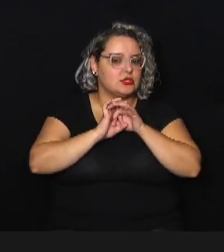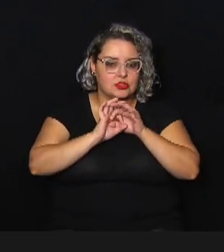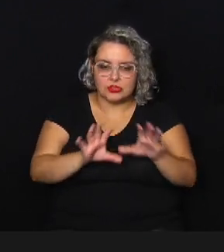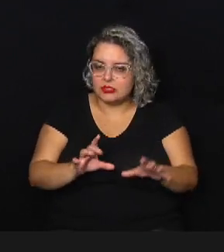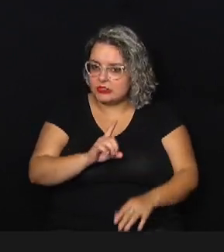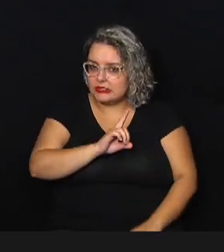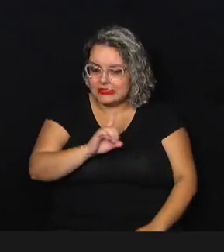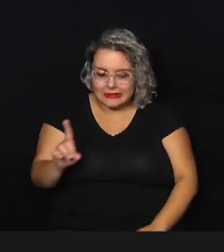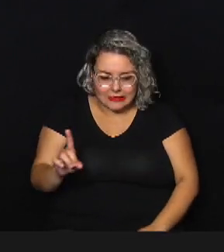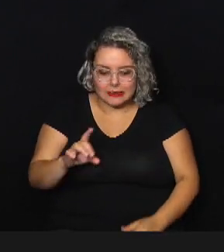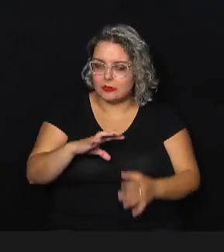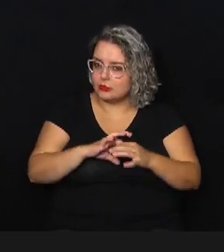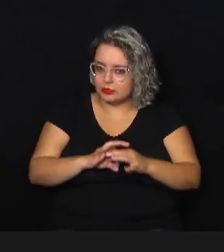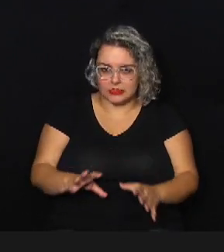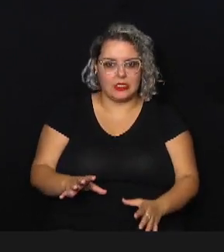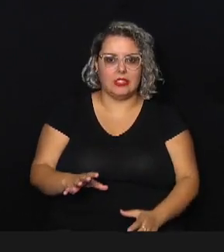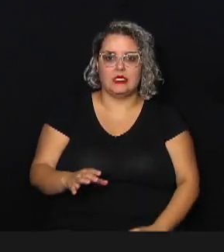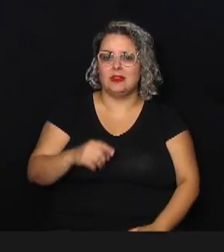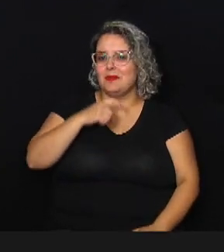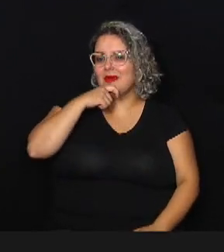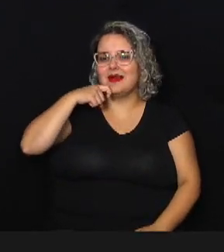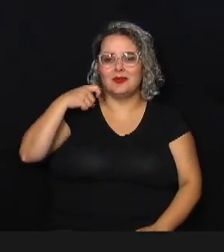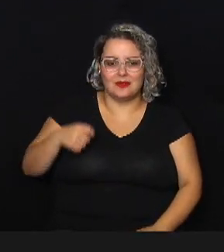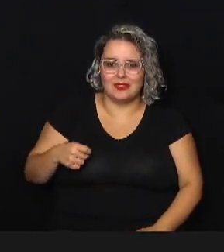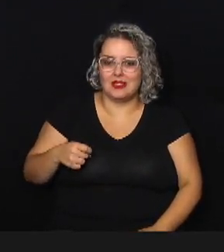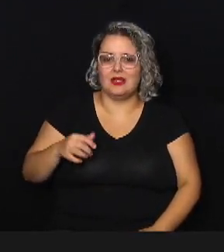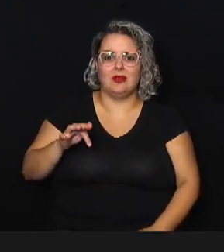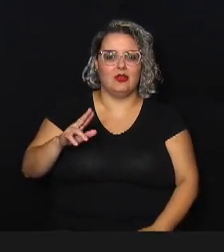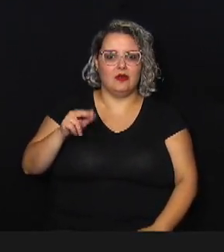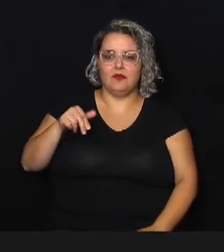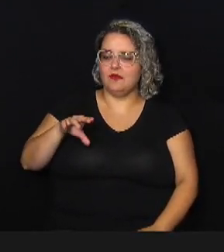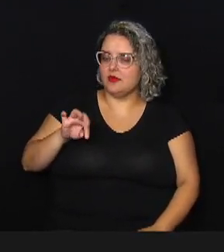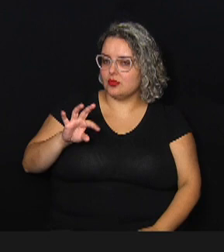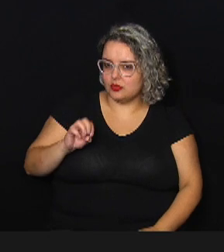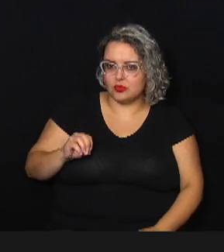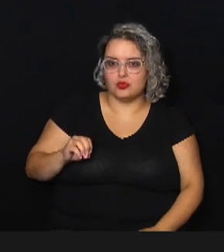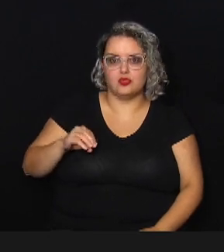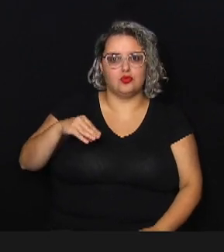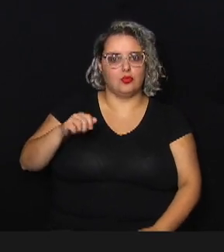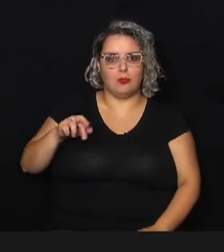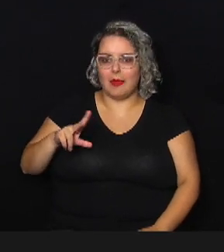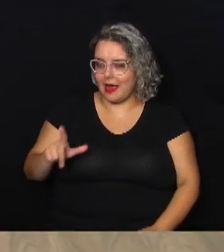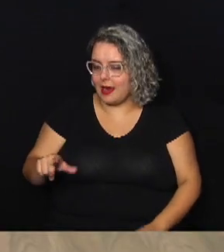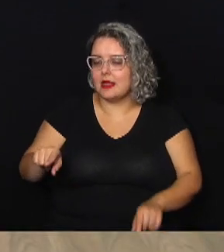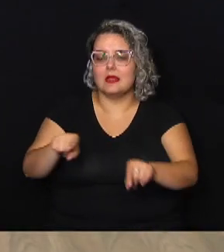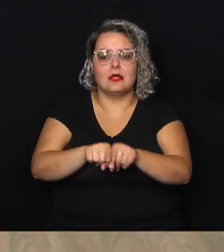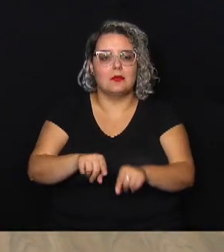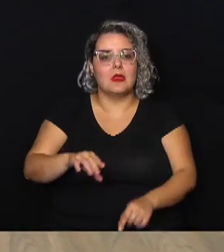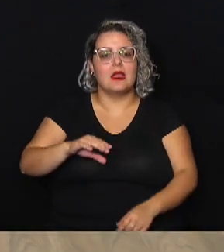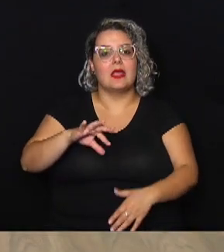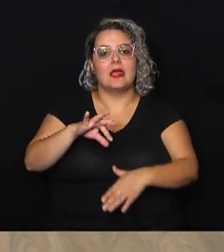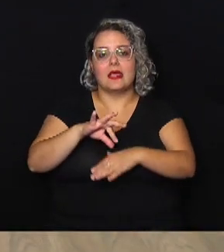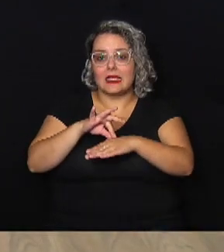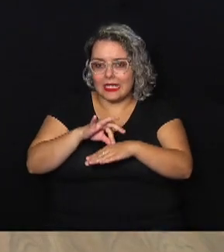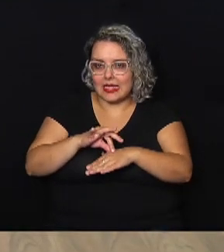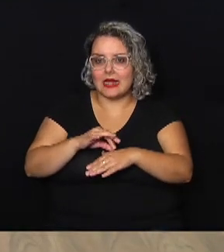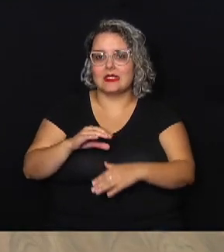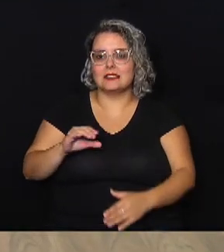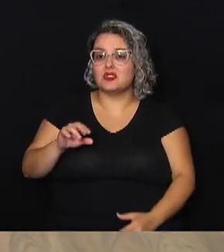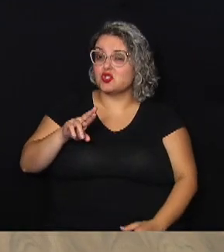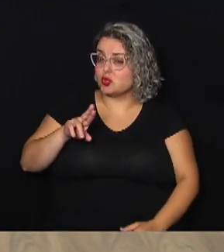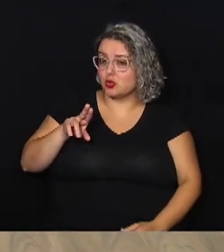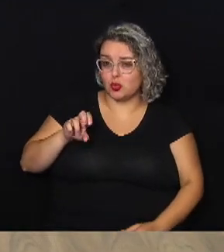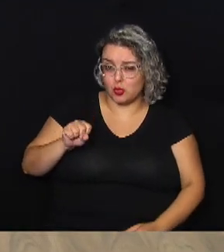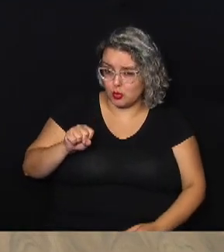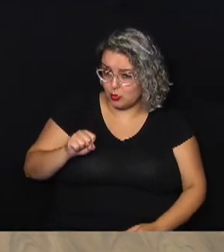passadas, maionese e frutos do mar. Isso de jeito nenhum. Tá, então, a resposta para o Silvio, lá do Jardim